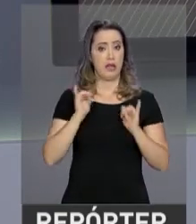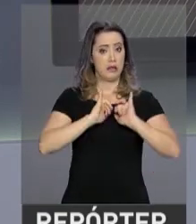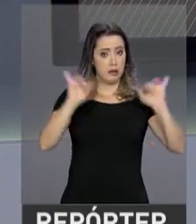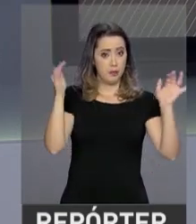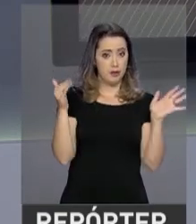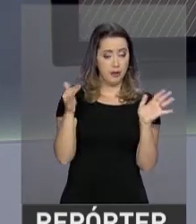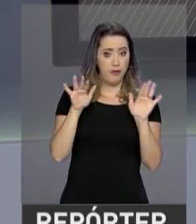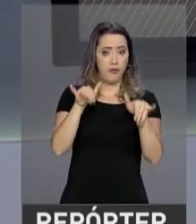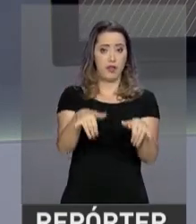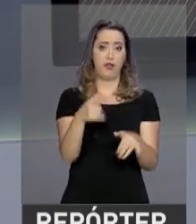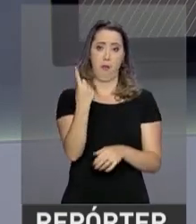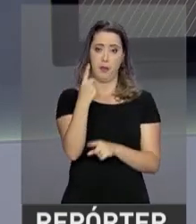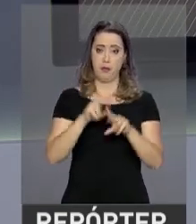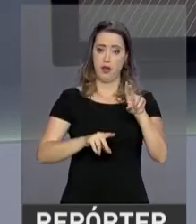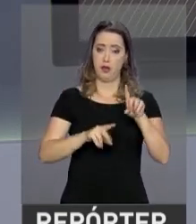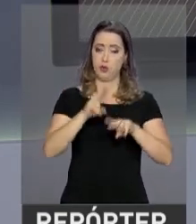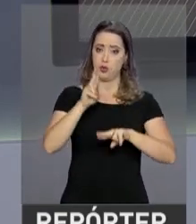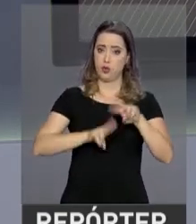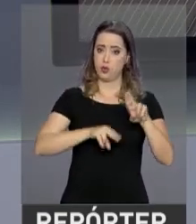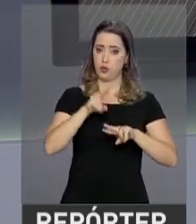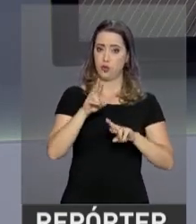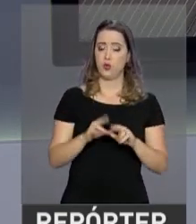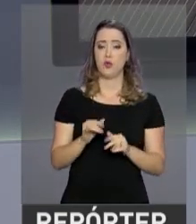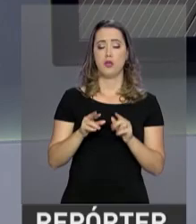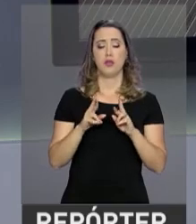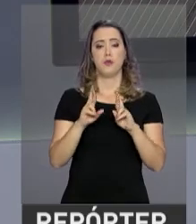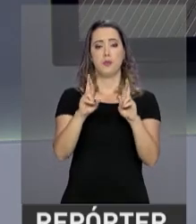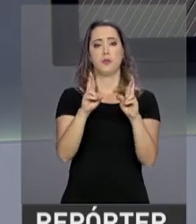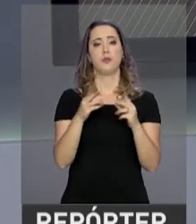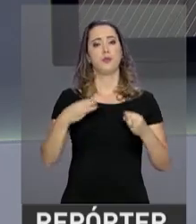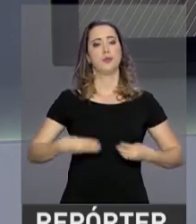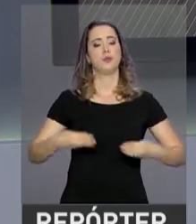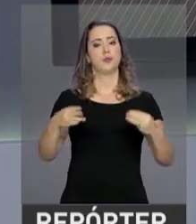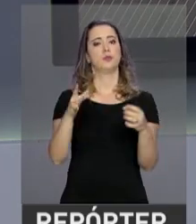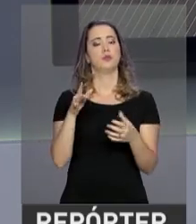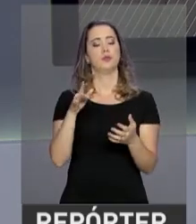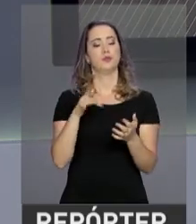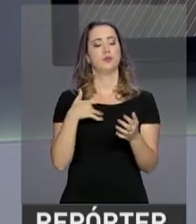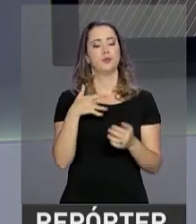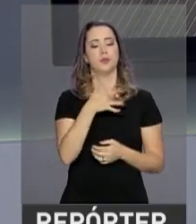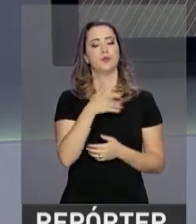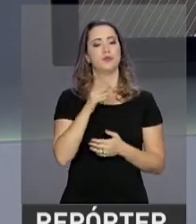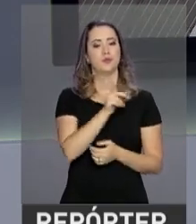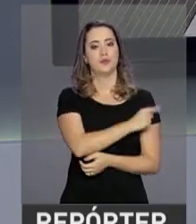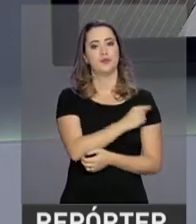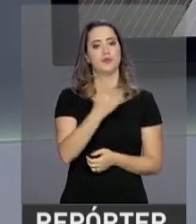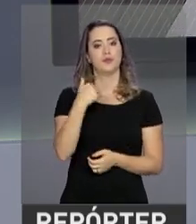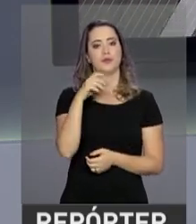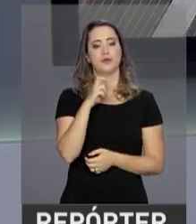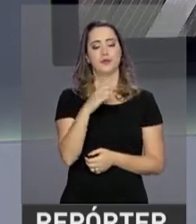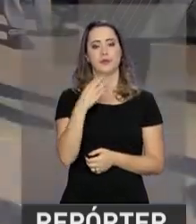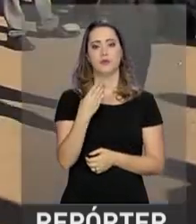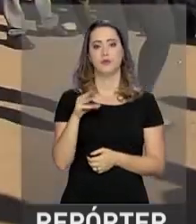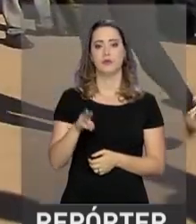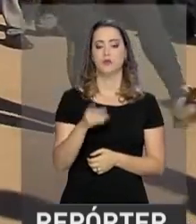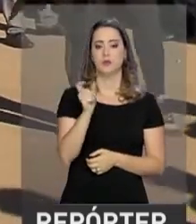de junho ea expectativa do ministério da saúde é vacinar mais de 54 milhões de pessoas